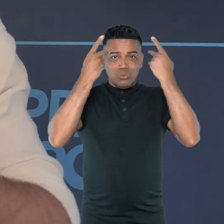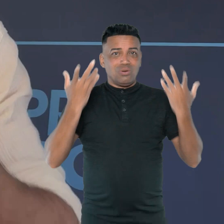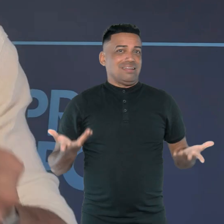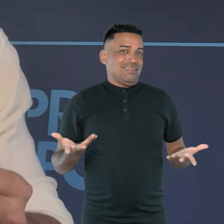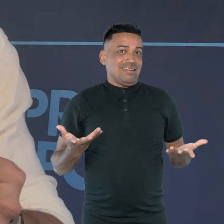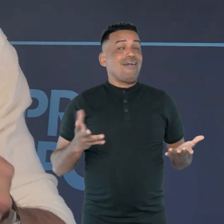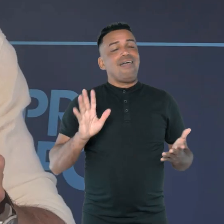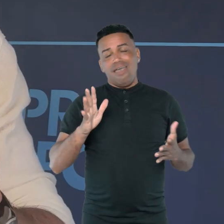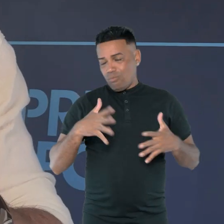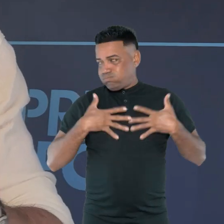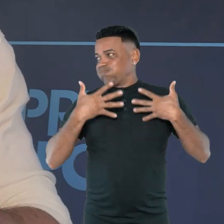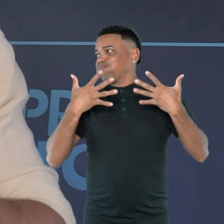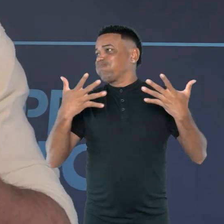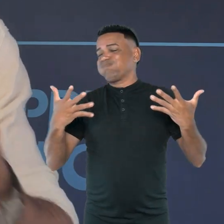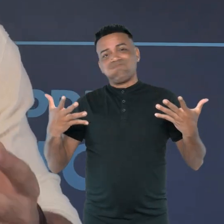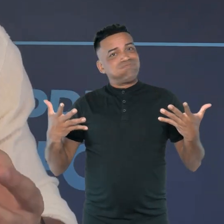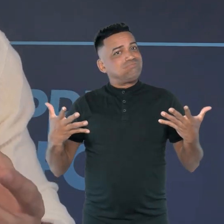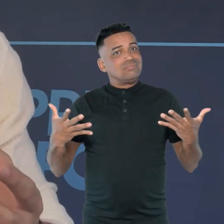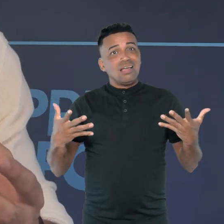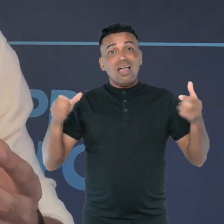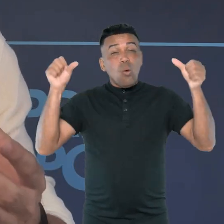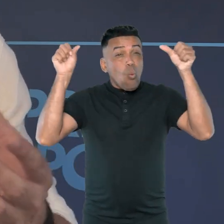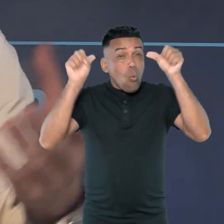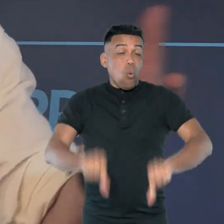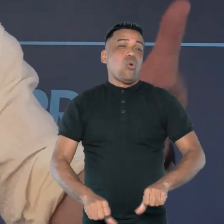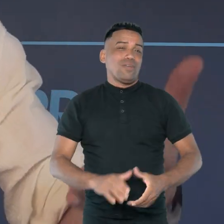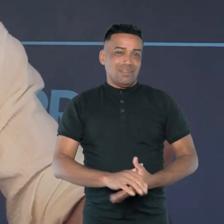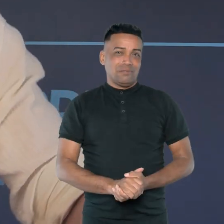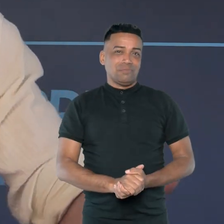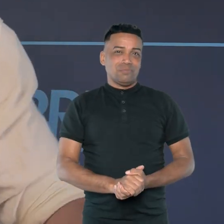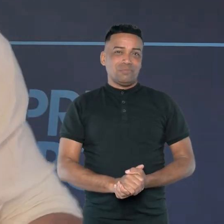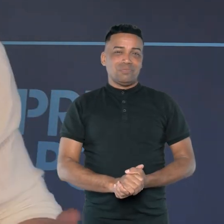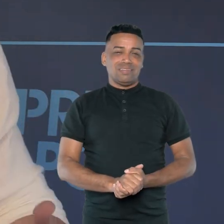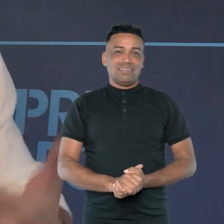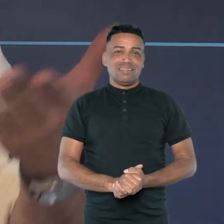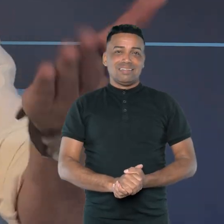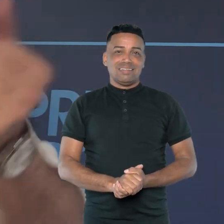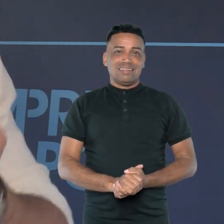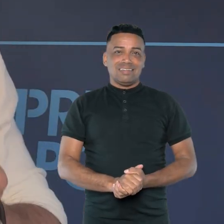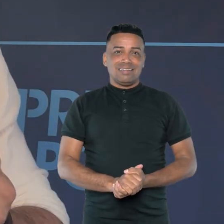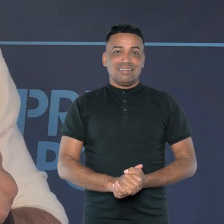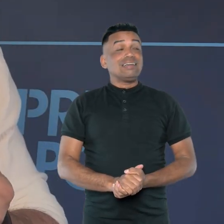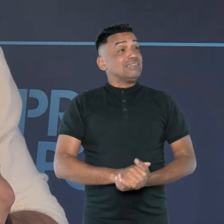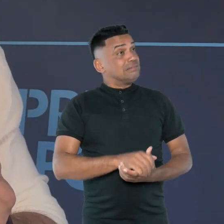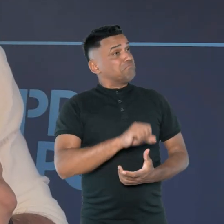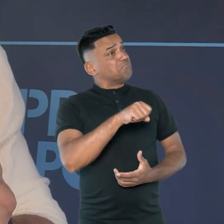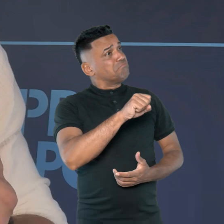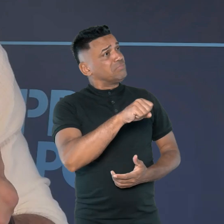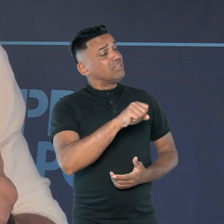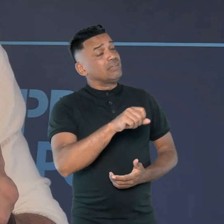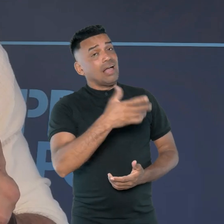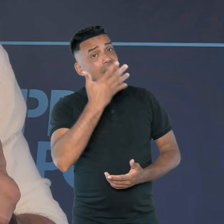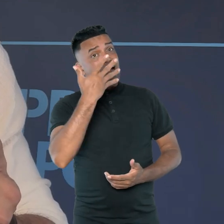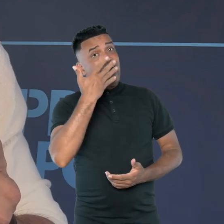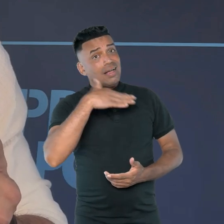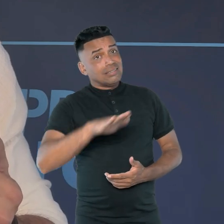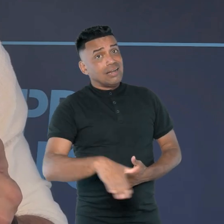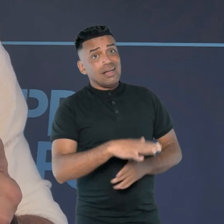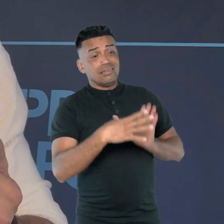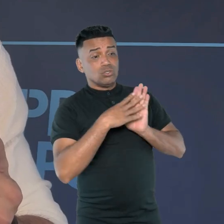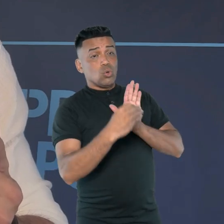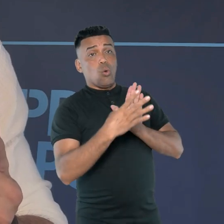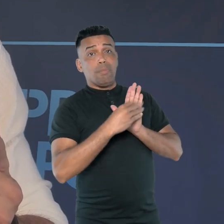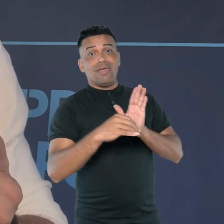um assombro, isso é um terror, né? E aí eu Não, vejo... sem contar que as crianças reproduzem o mundo